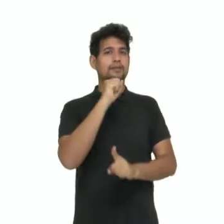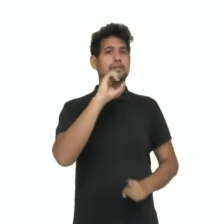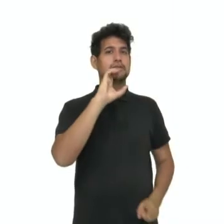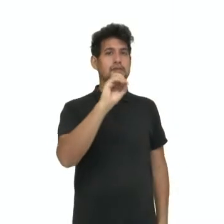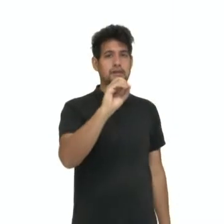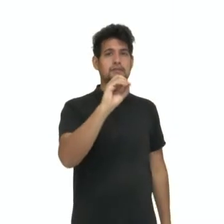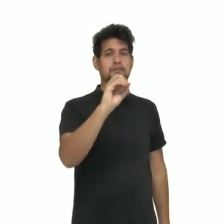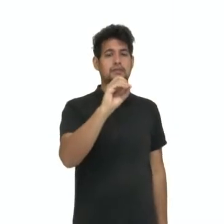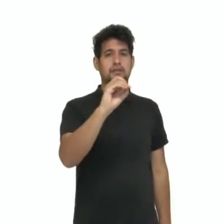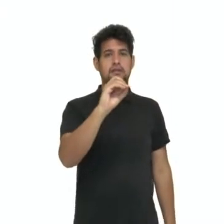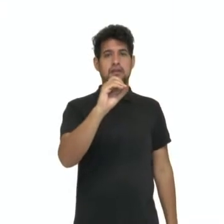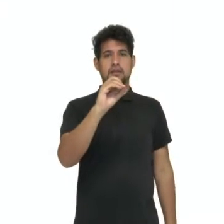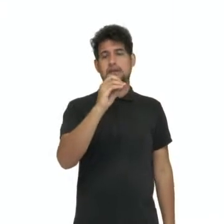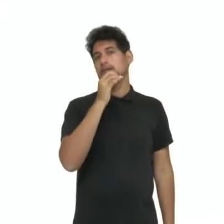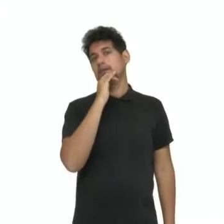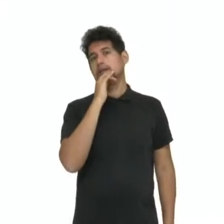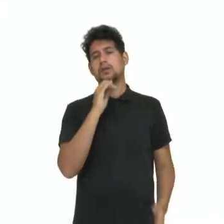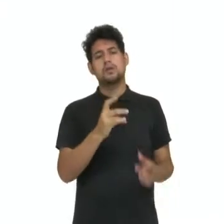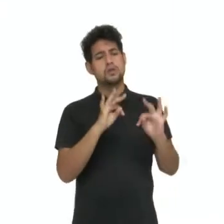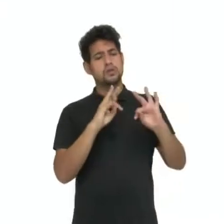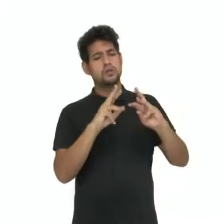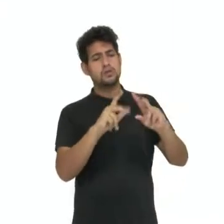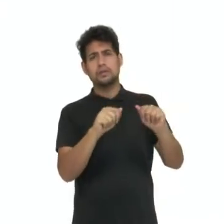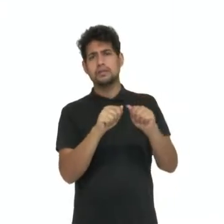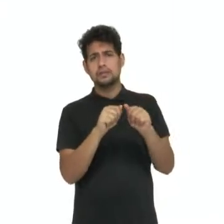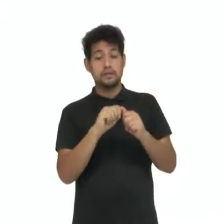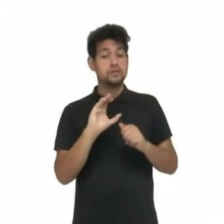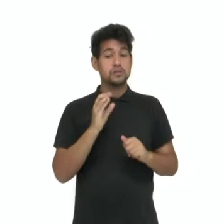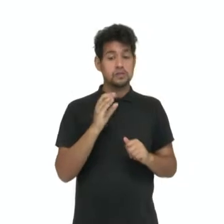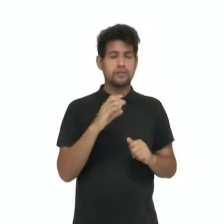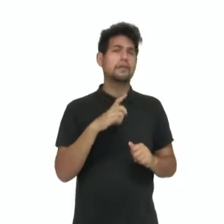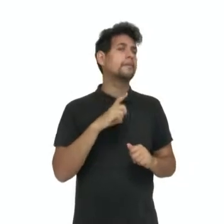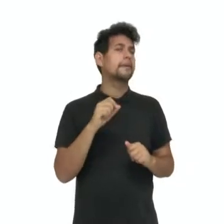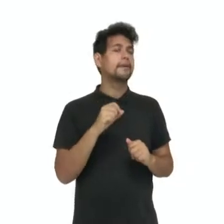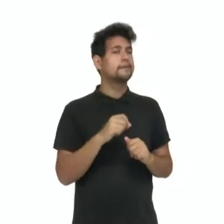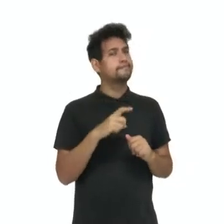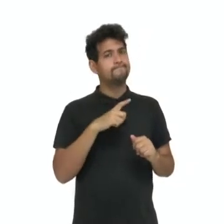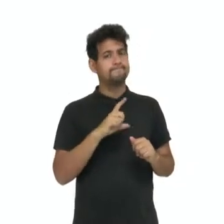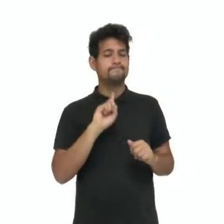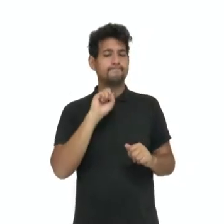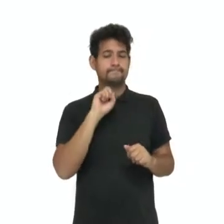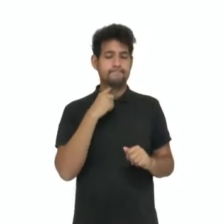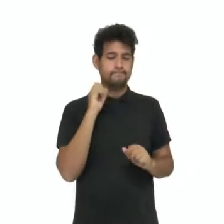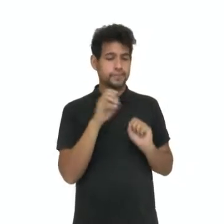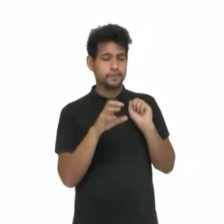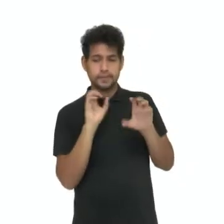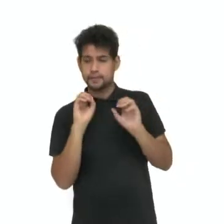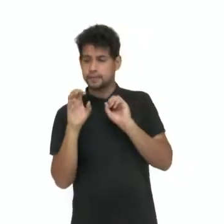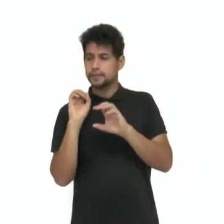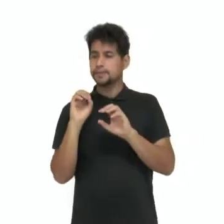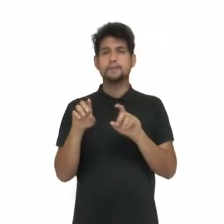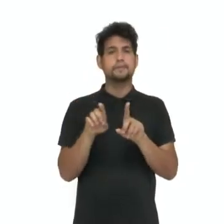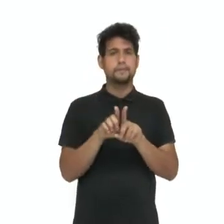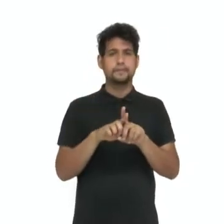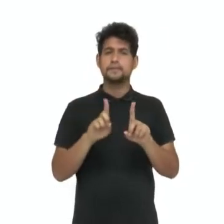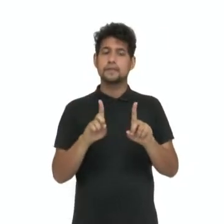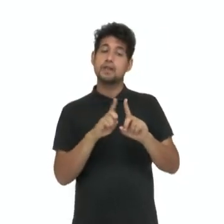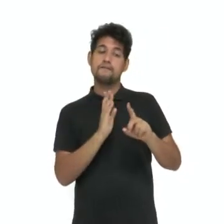só, poder, então, tudo que é feito de pesquisa científica gera, claro, também seus resíduos, né? O ser humano, por meio dos cientistas, vão